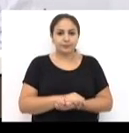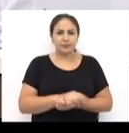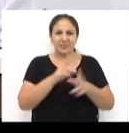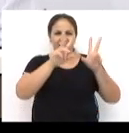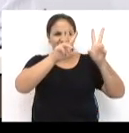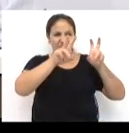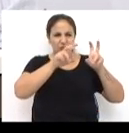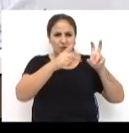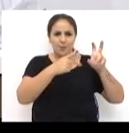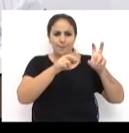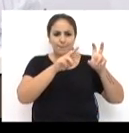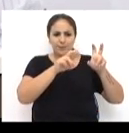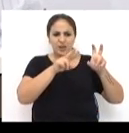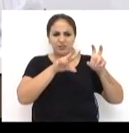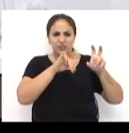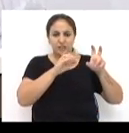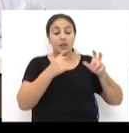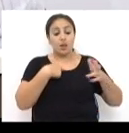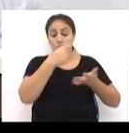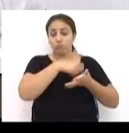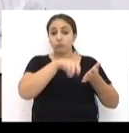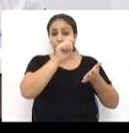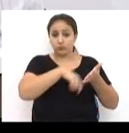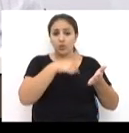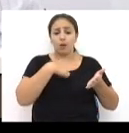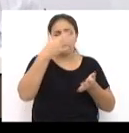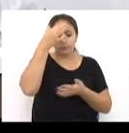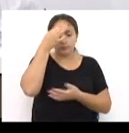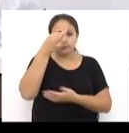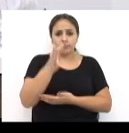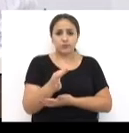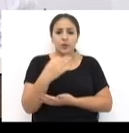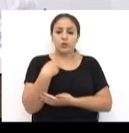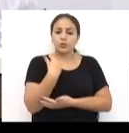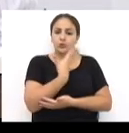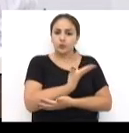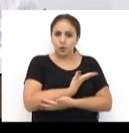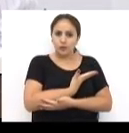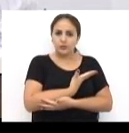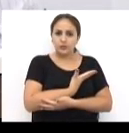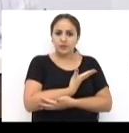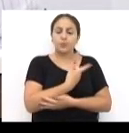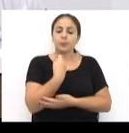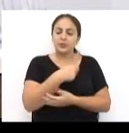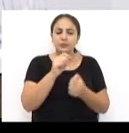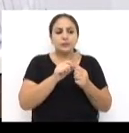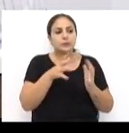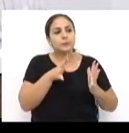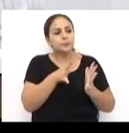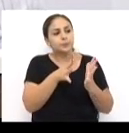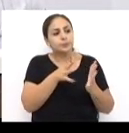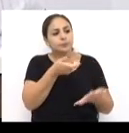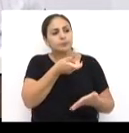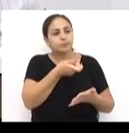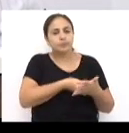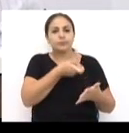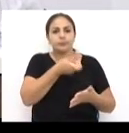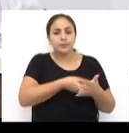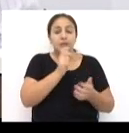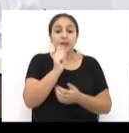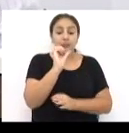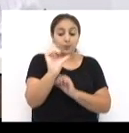Previdência, eu assinei e estou convicto de que nós temos que fazer uma pressão para que